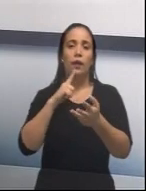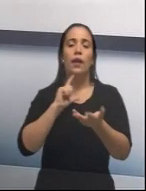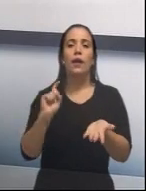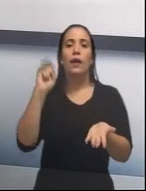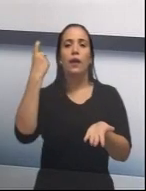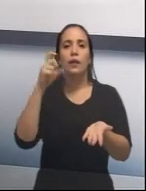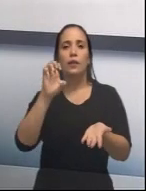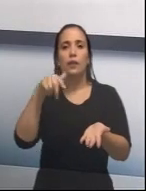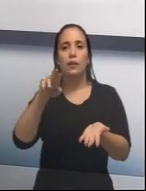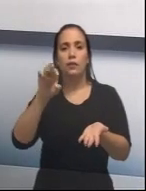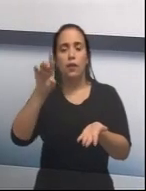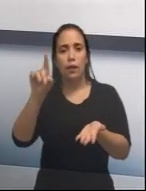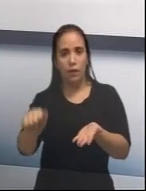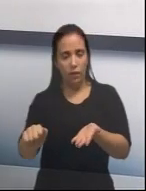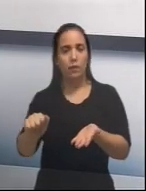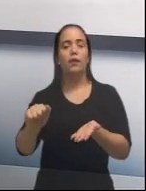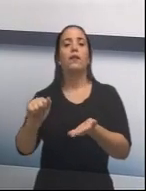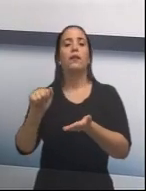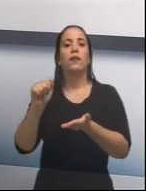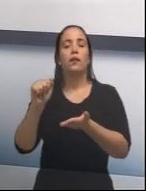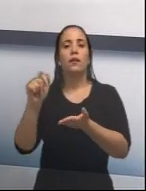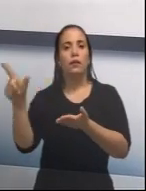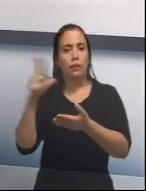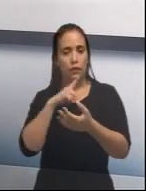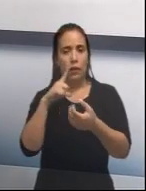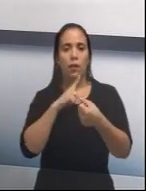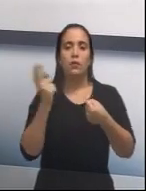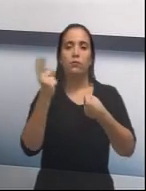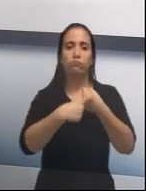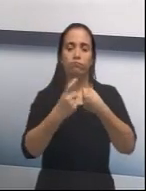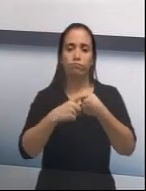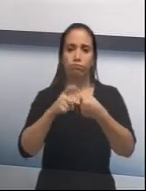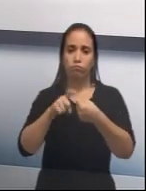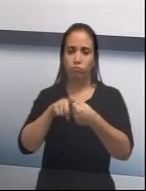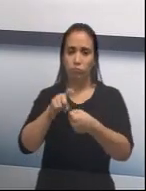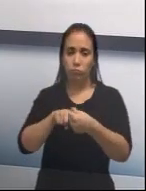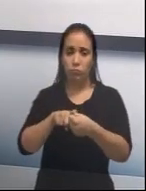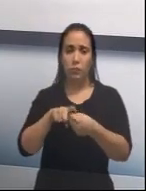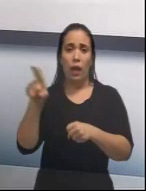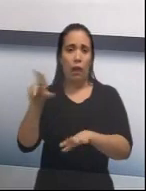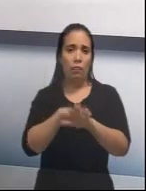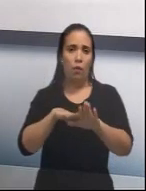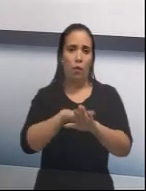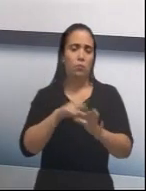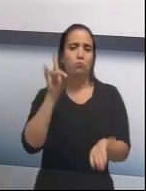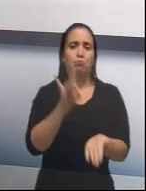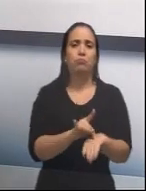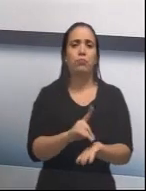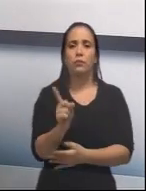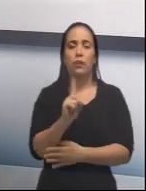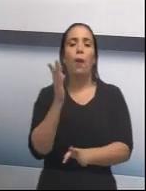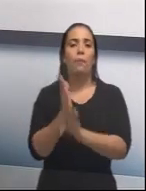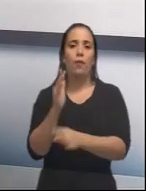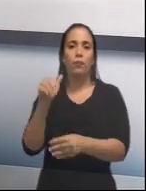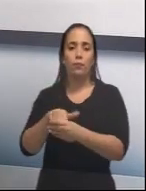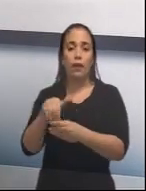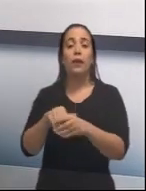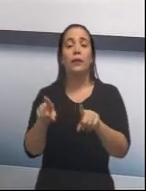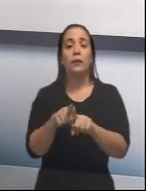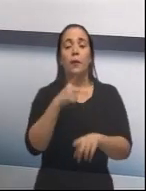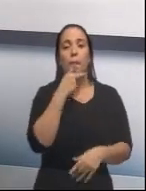antiga, retrógrada e populista, talvez mais eleitorais do que ideológicas. E o PDT, é